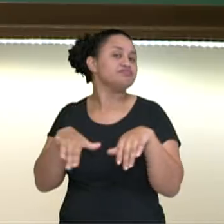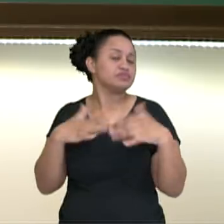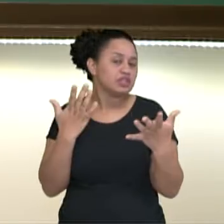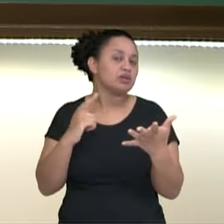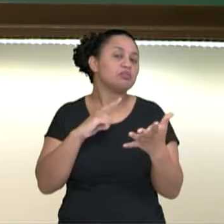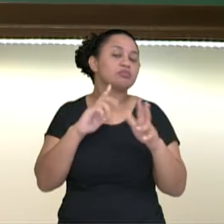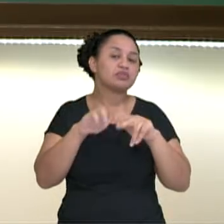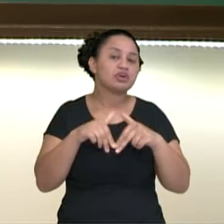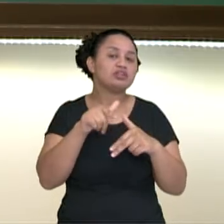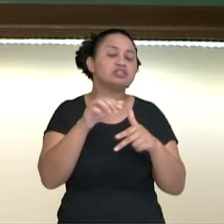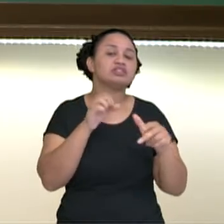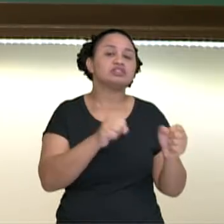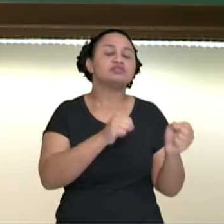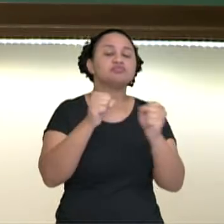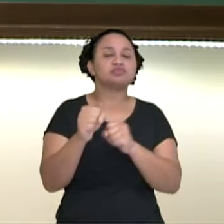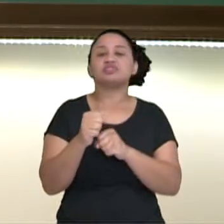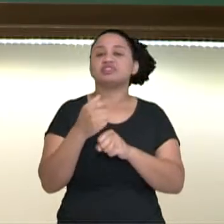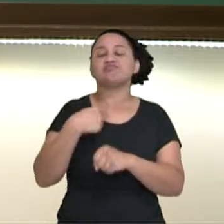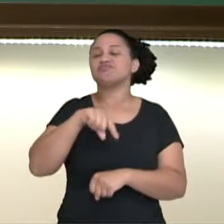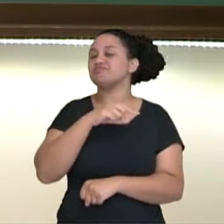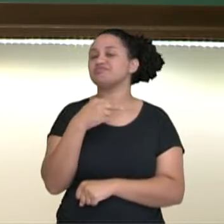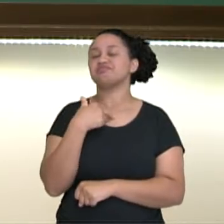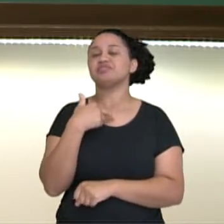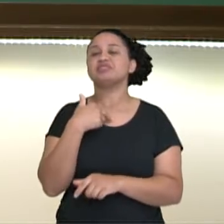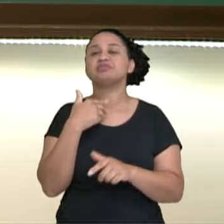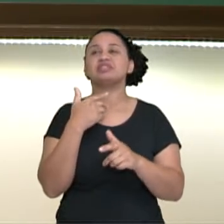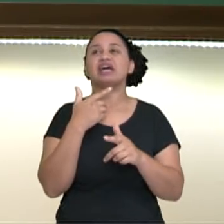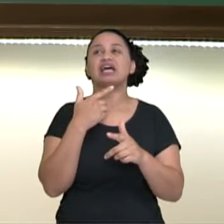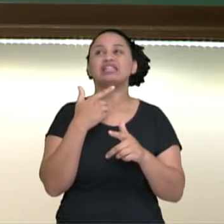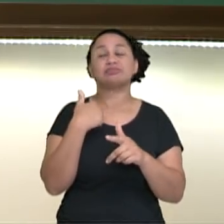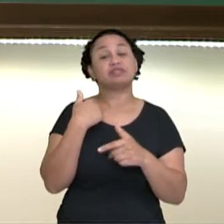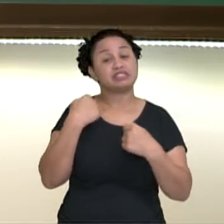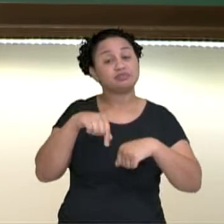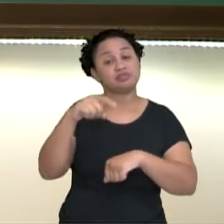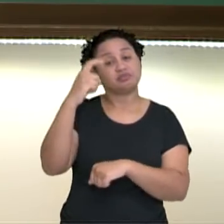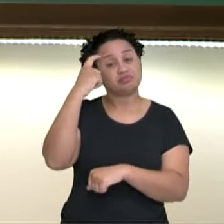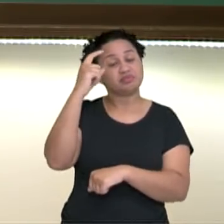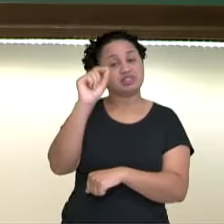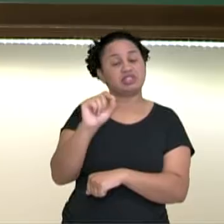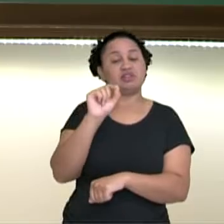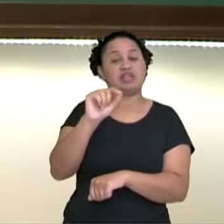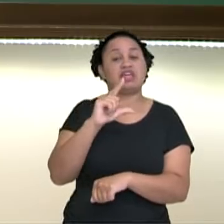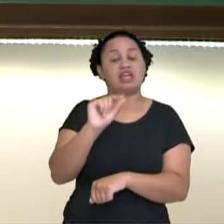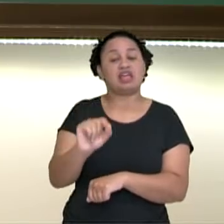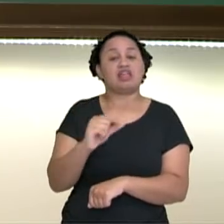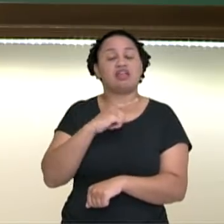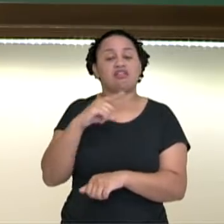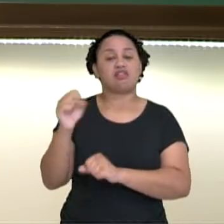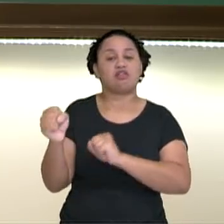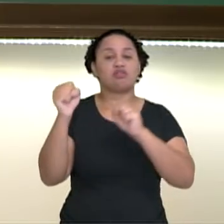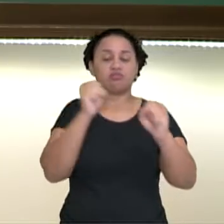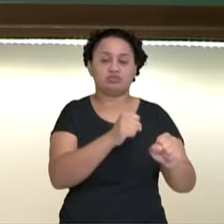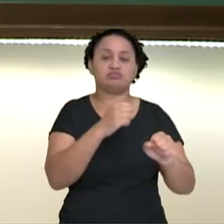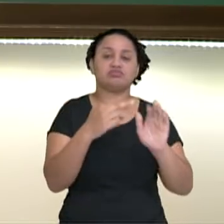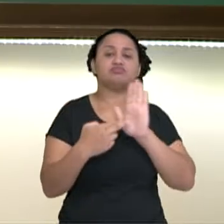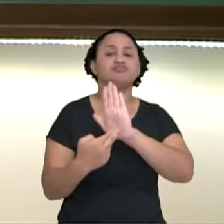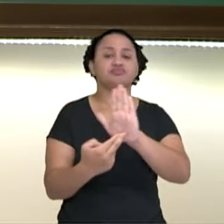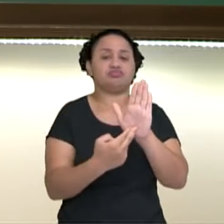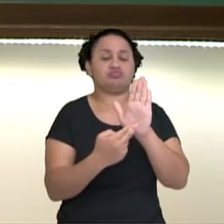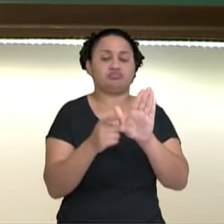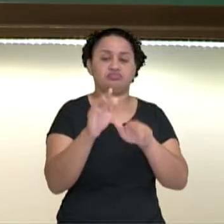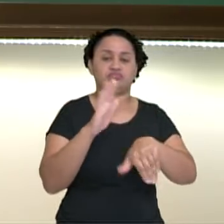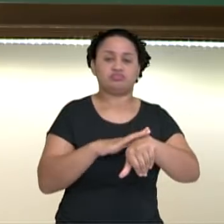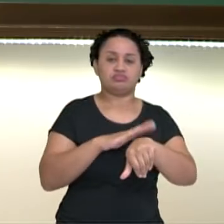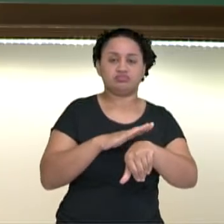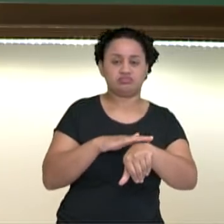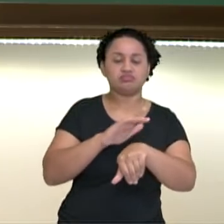do parlamento, a gente não pode deixar de pensar que quem vai ter um grande poder de representação nesse